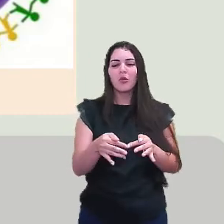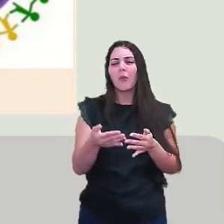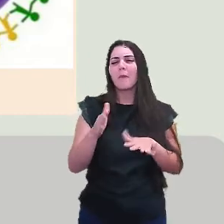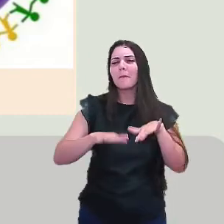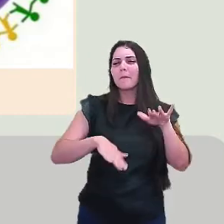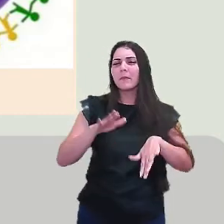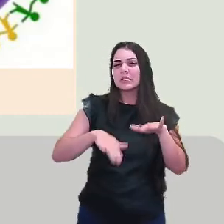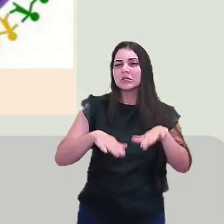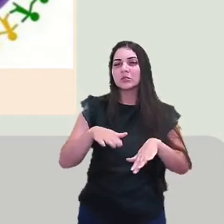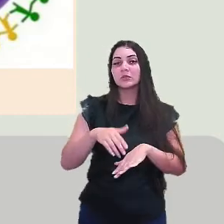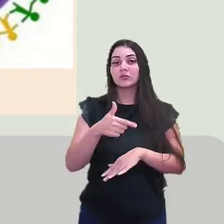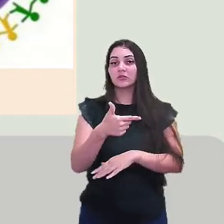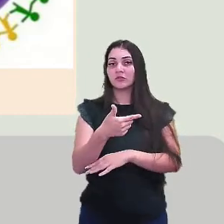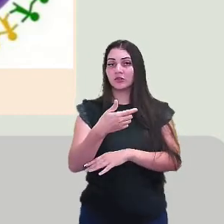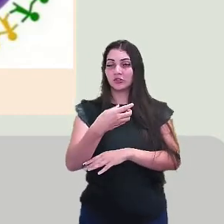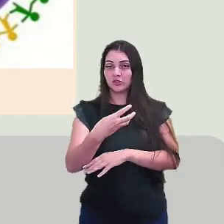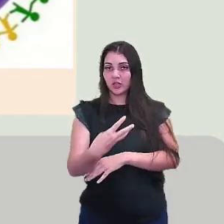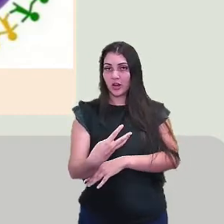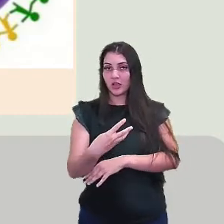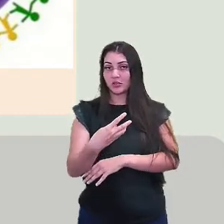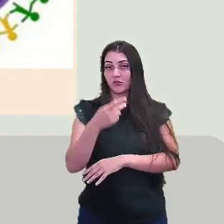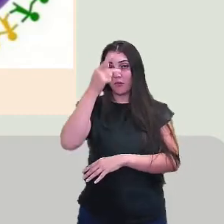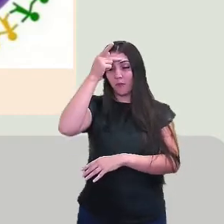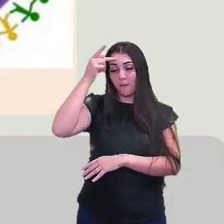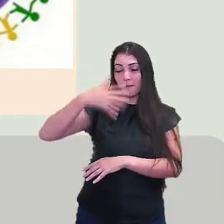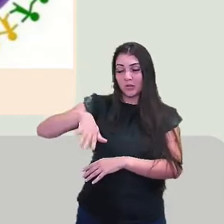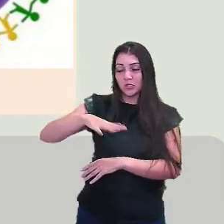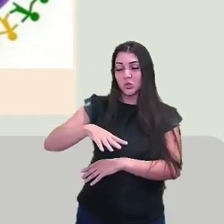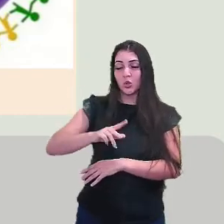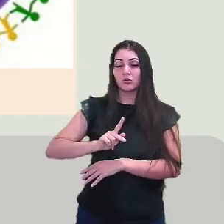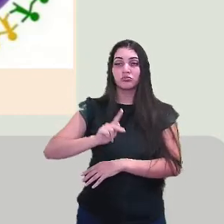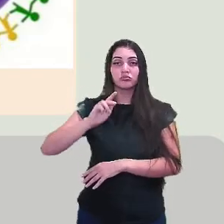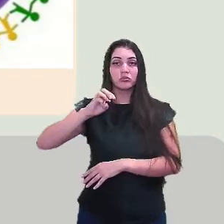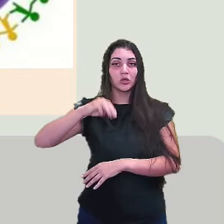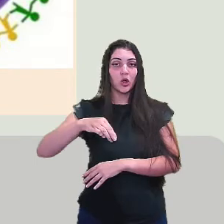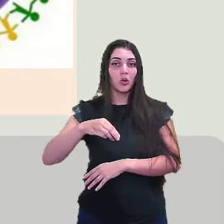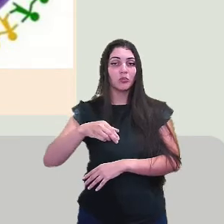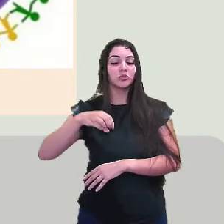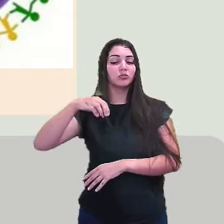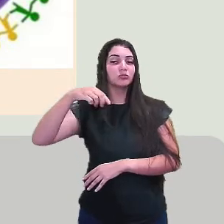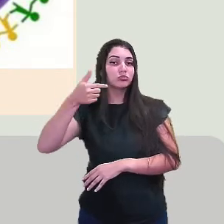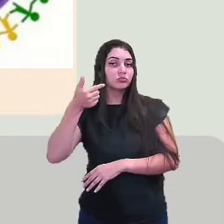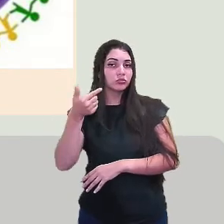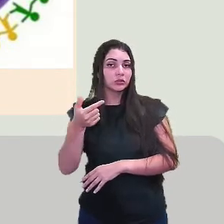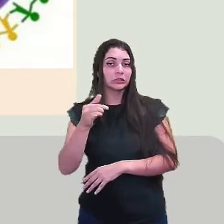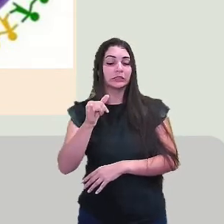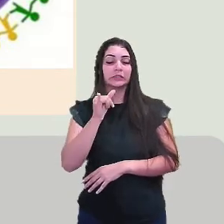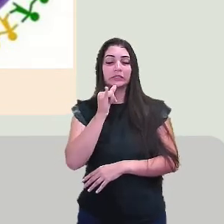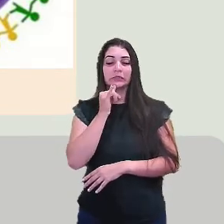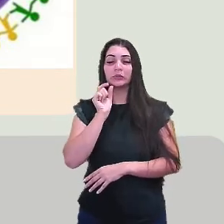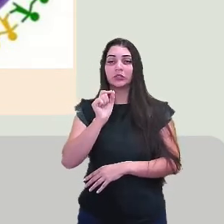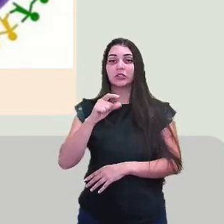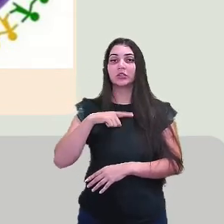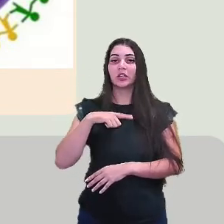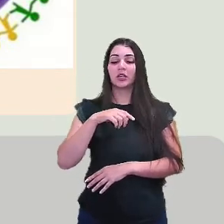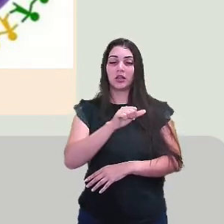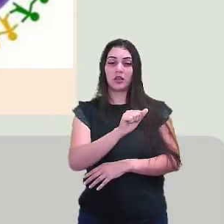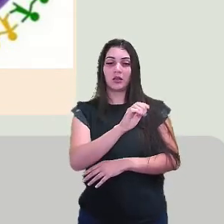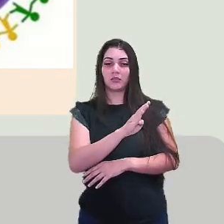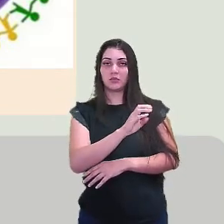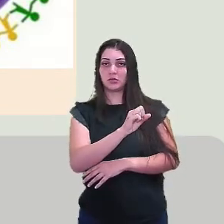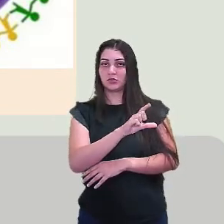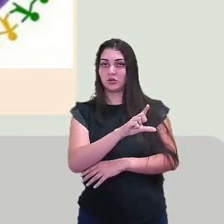aproximadamente 23 habitantes quilômetros por metro quadrado. Então, existe a absoluta, que é o seu número geral, e a relativa,